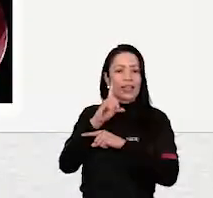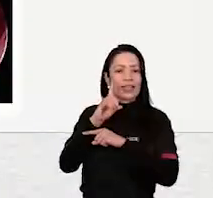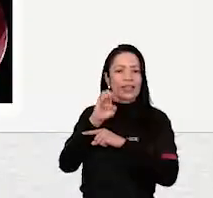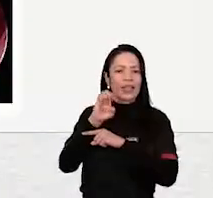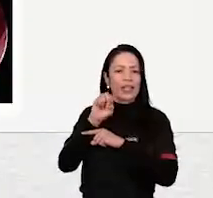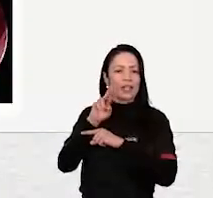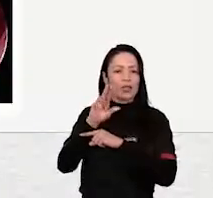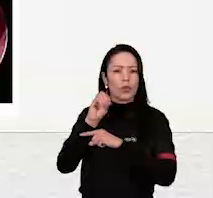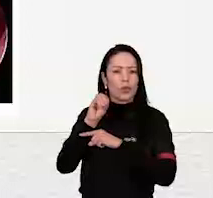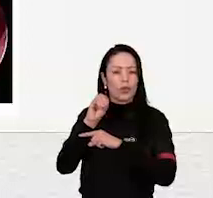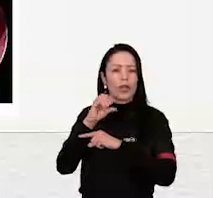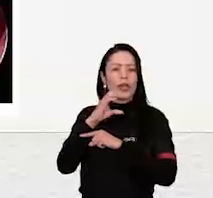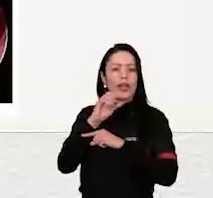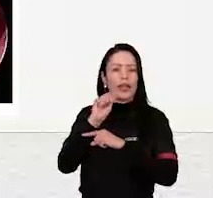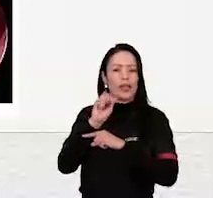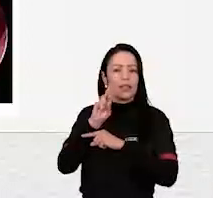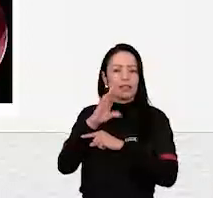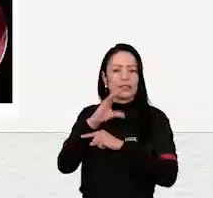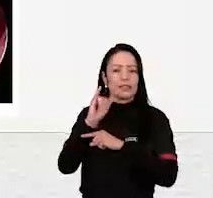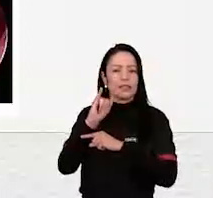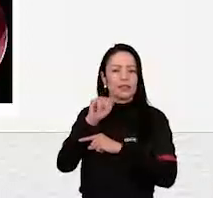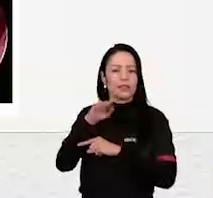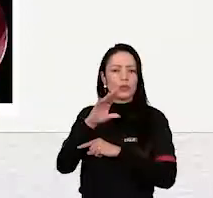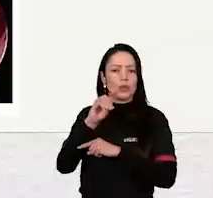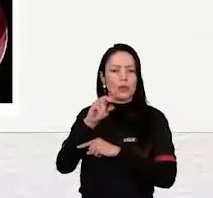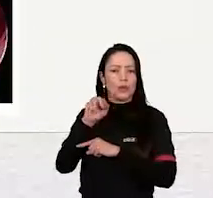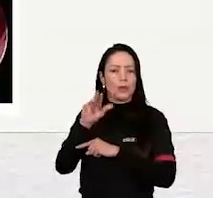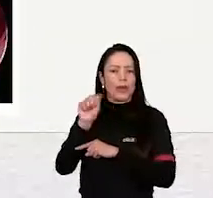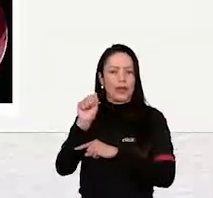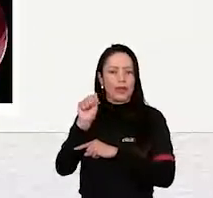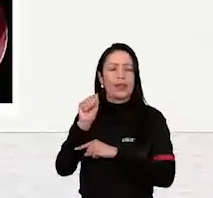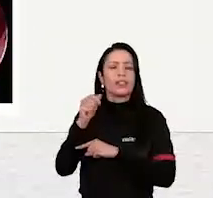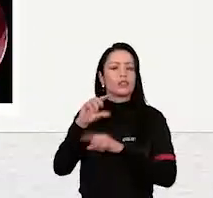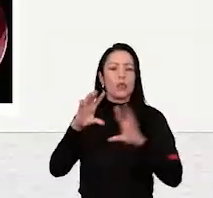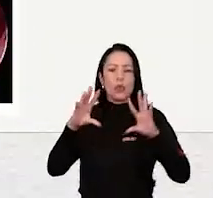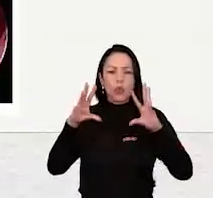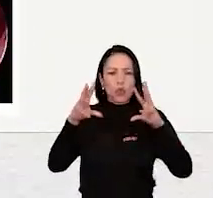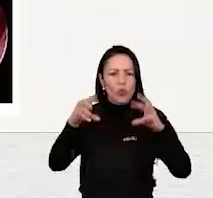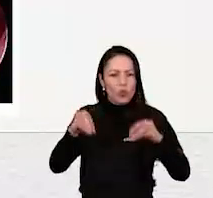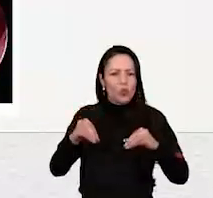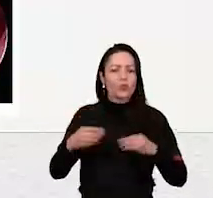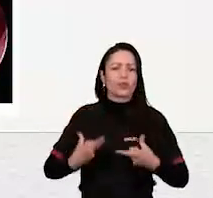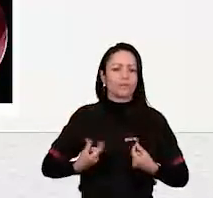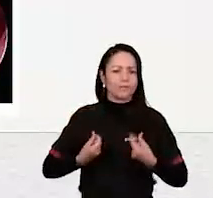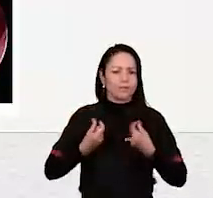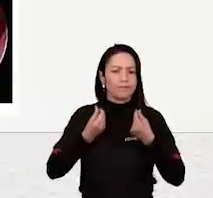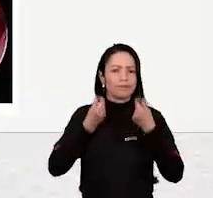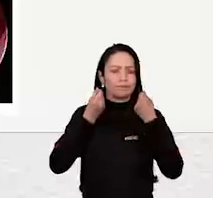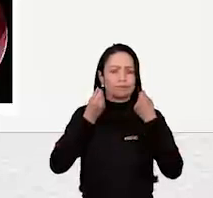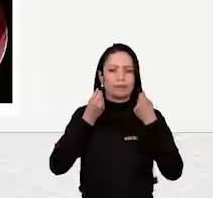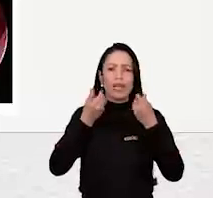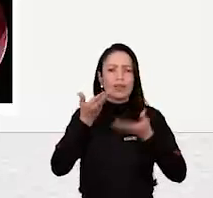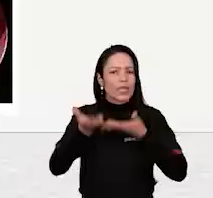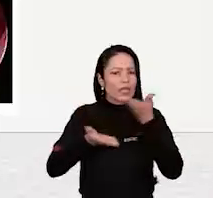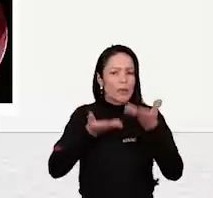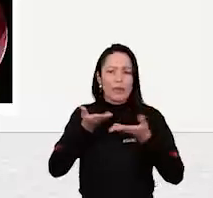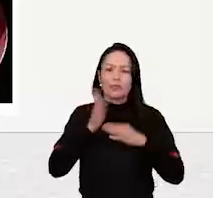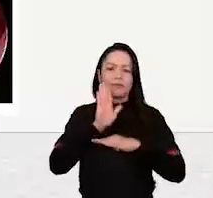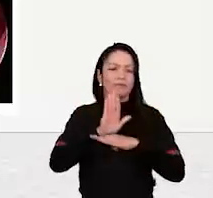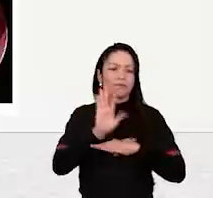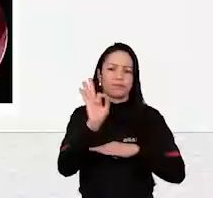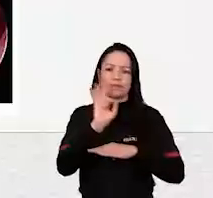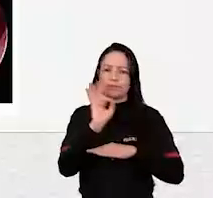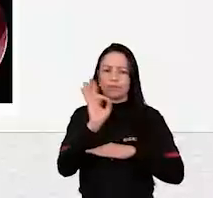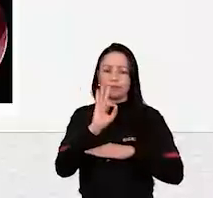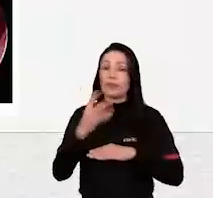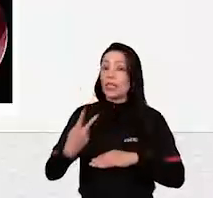glândula ceruminosa, muito provavelmente. Todos os segmentos do conduto tomados. Não há mais tratamento clínico aqui, o